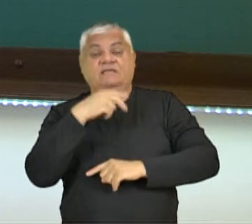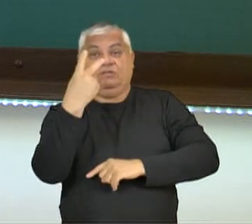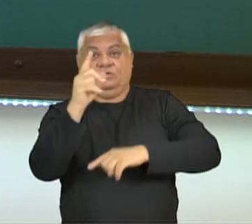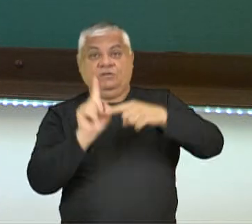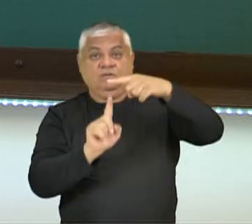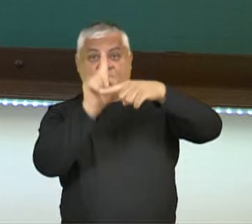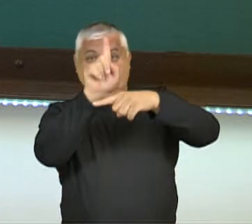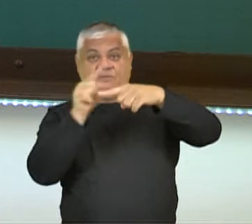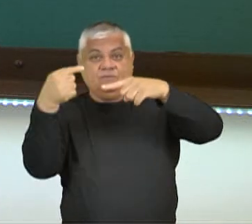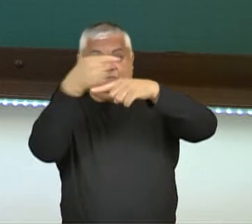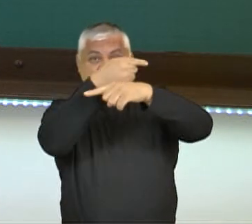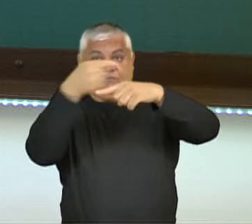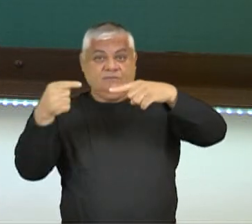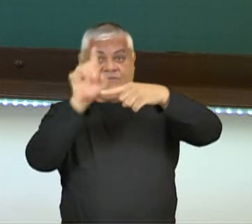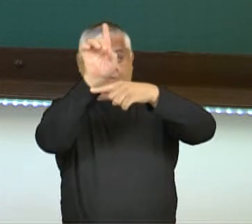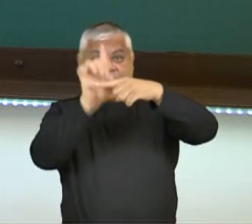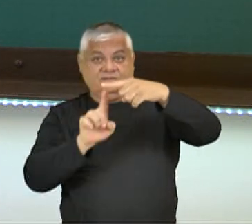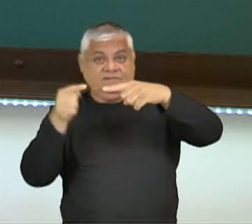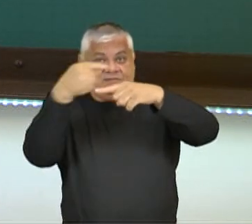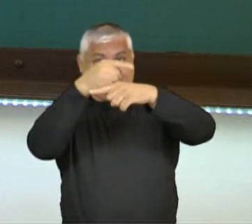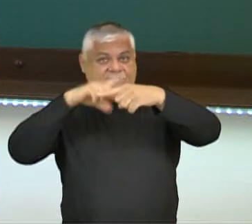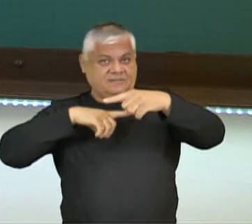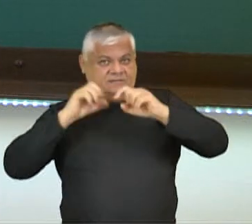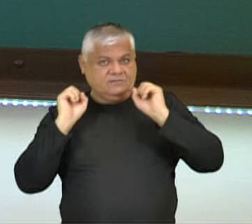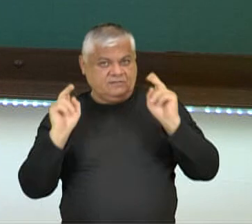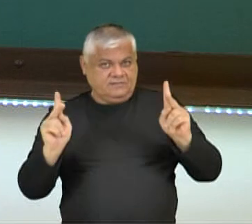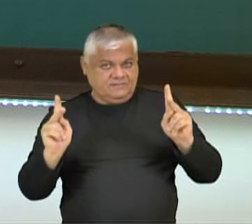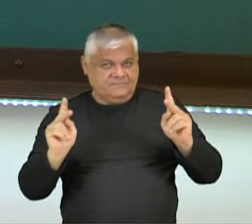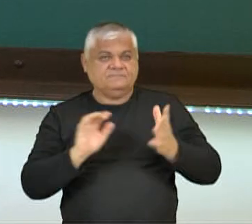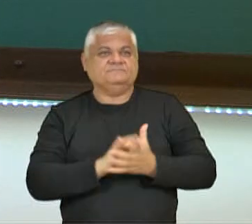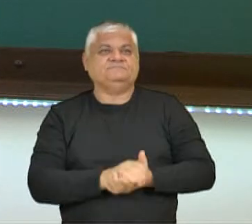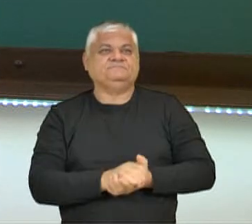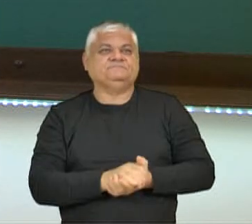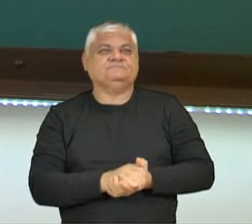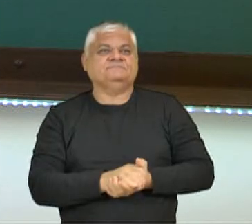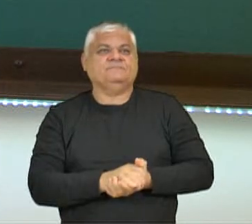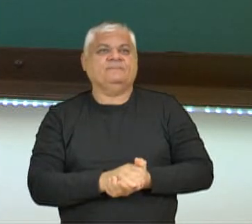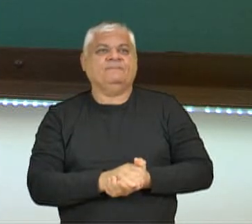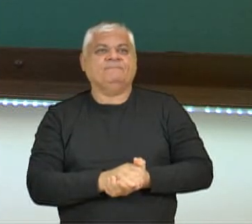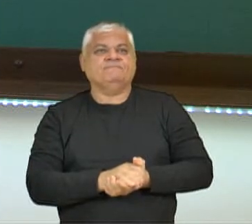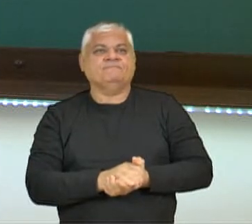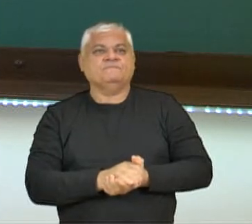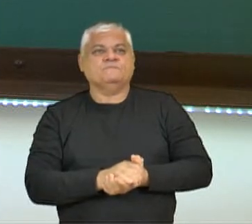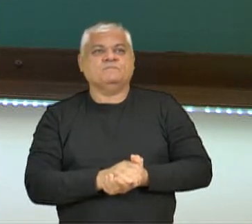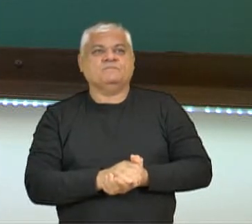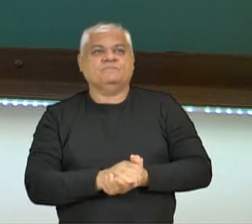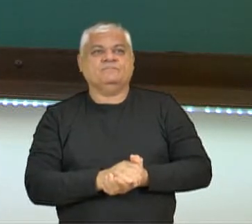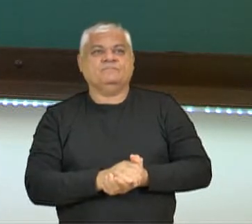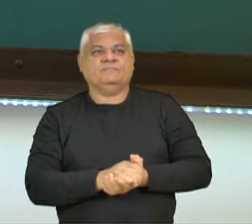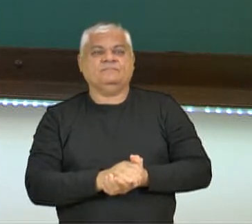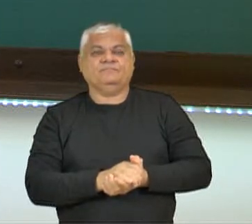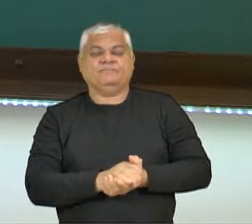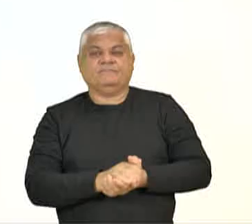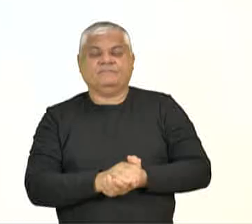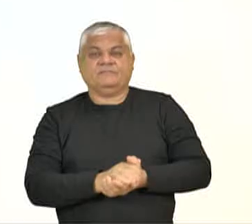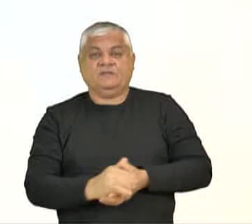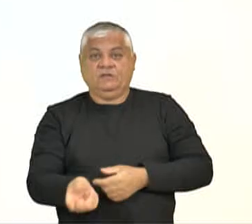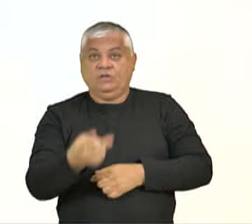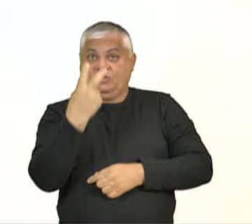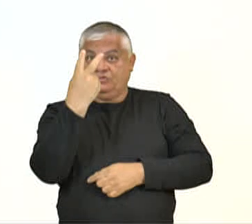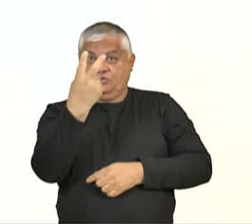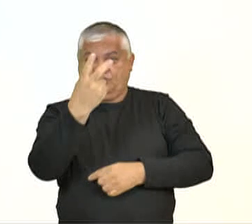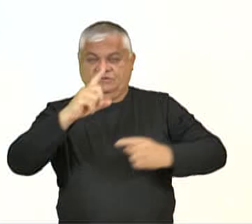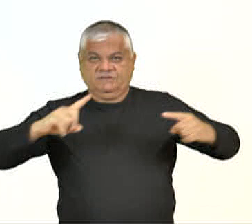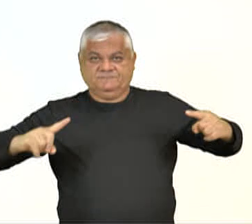pares de ângulos opostos pelo vértice, ok? Então, vamos ver. 2 ângulos opostos